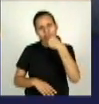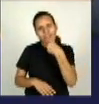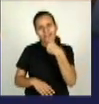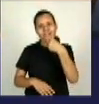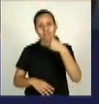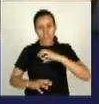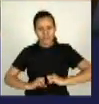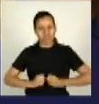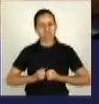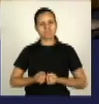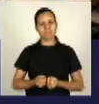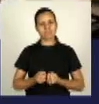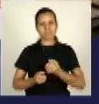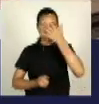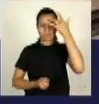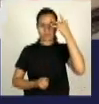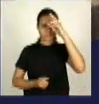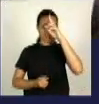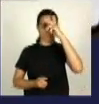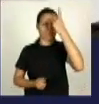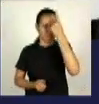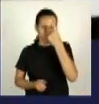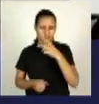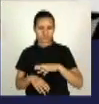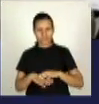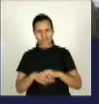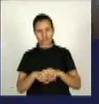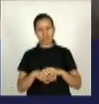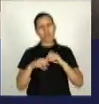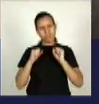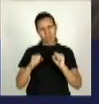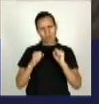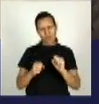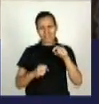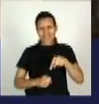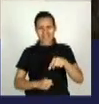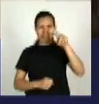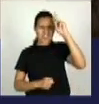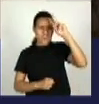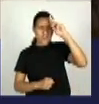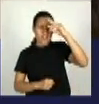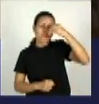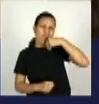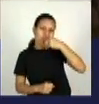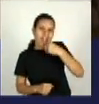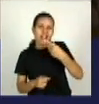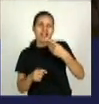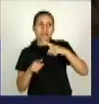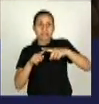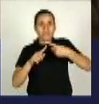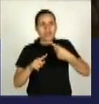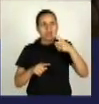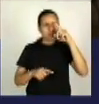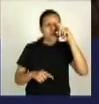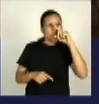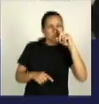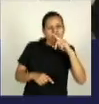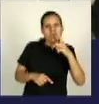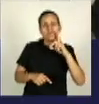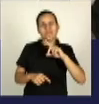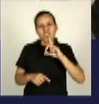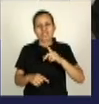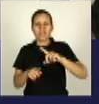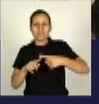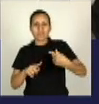outros fatores, de repente ela aparece resistente. Pode ser uma história de carochinha, mas na